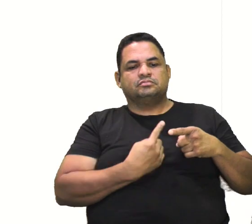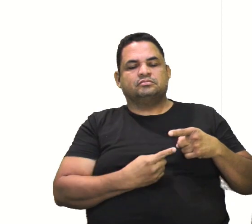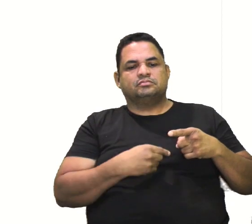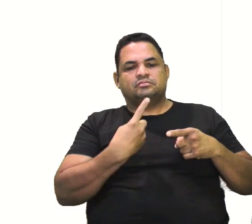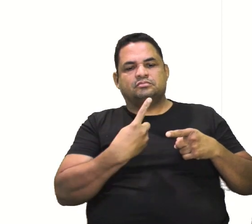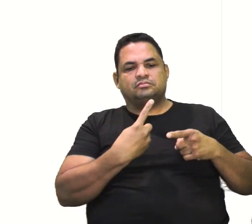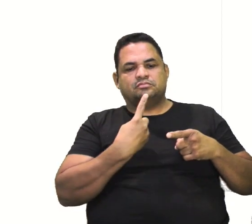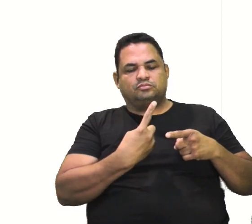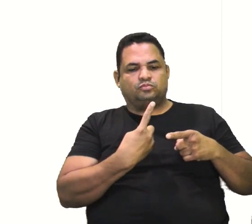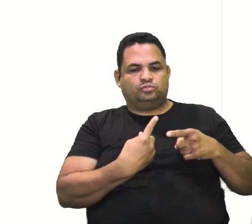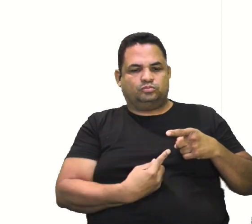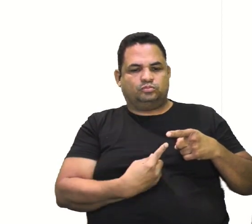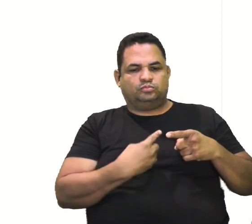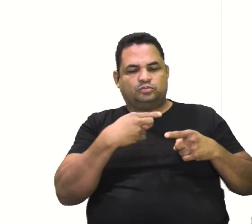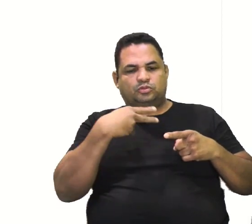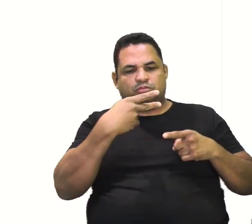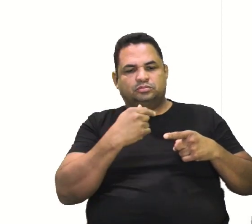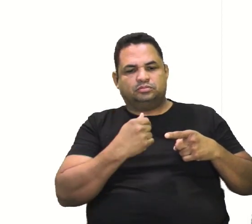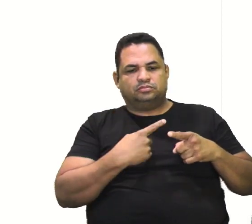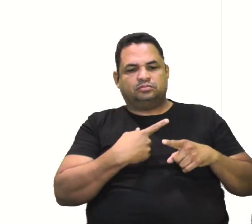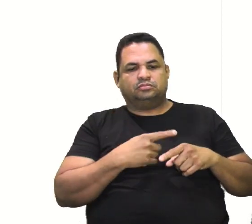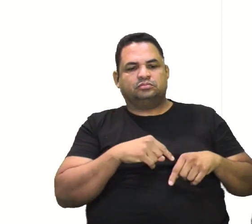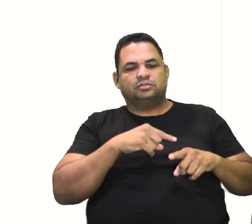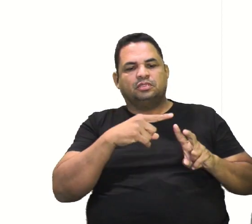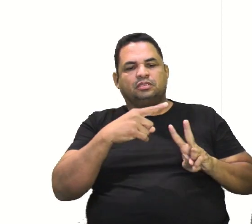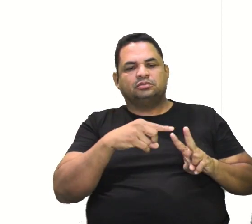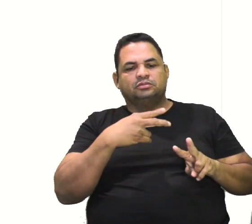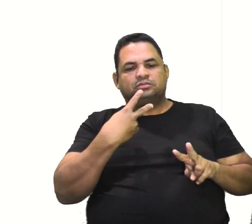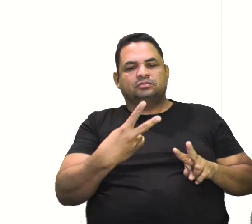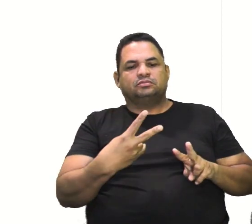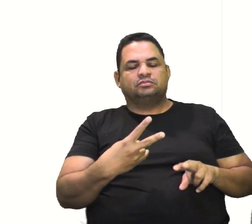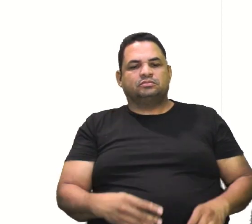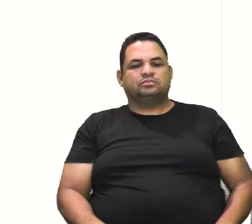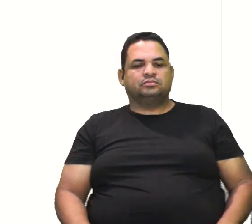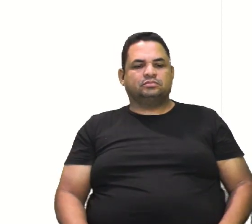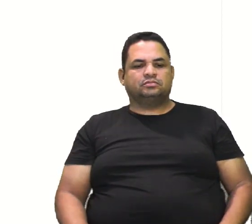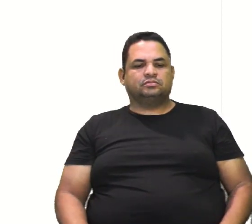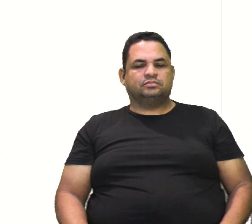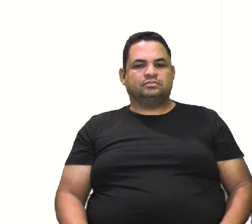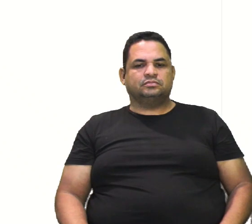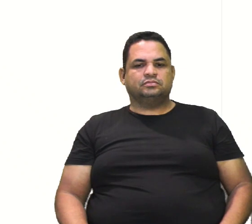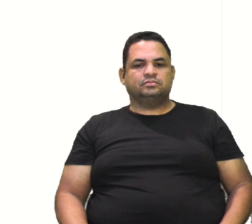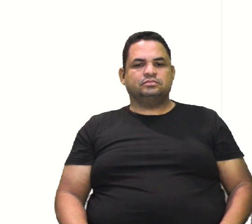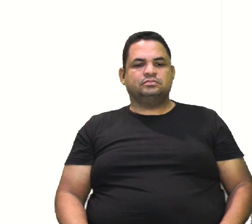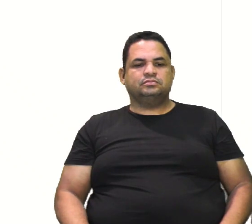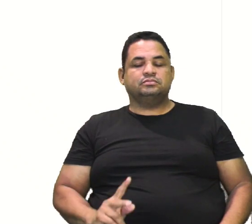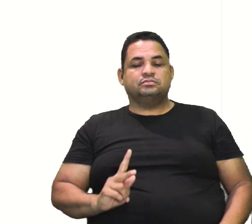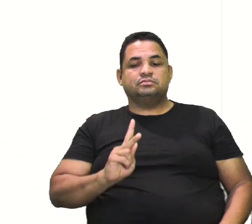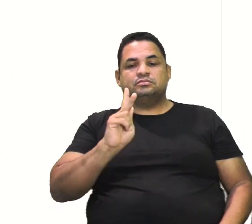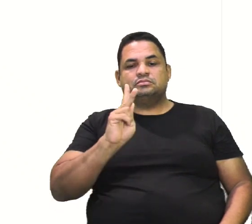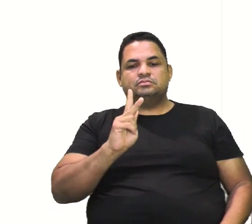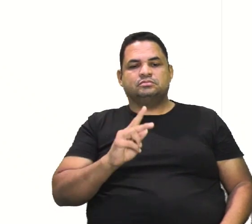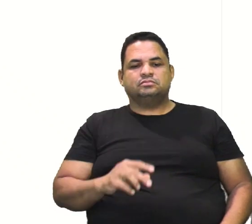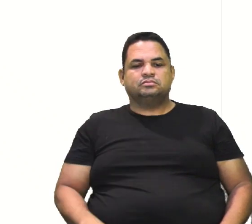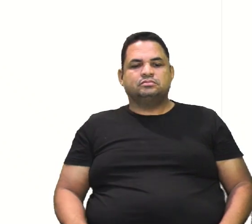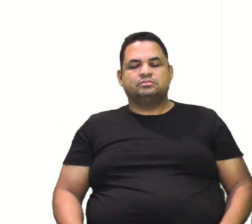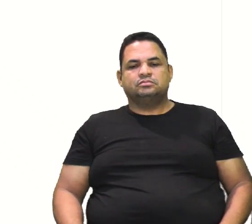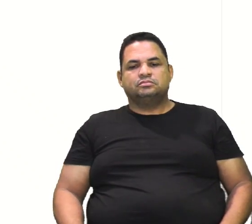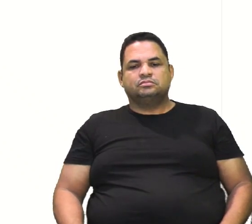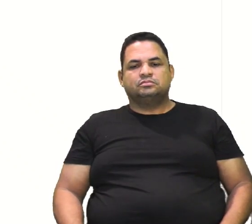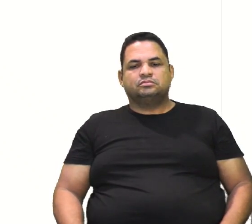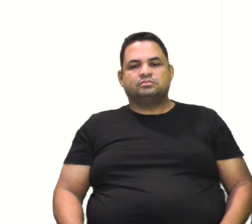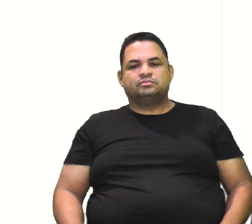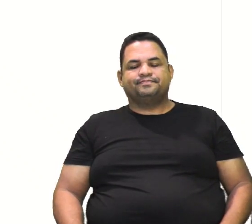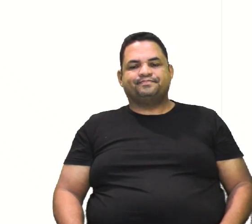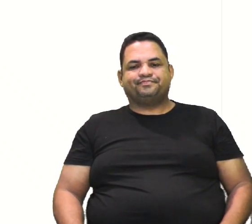1 ao quadrado. 1 ao quadrado é 1, 1 ao quadrado é 1, raiz de... 2. 2, né? Então, vamos lá. Quem é o meu K? 3 raiz